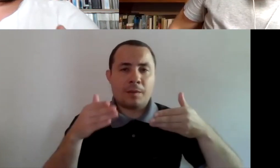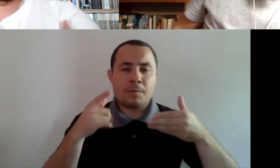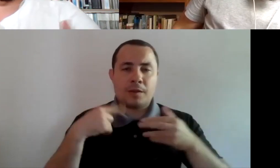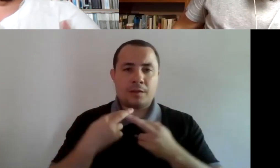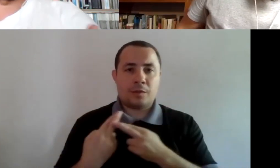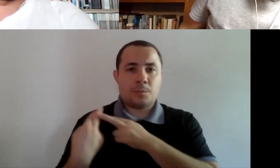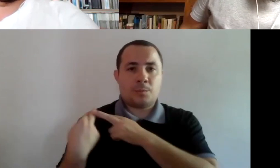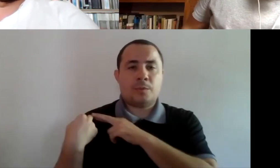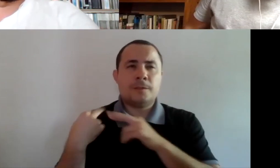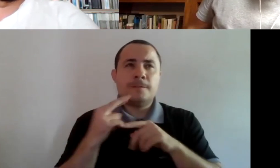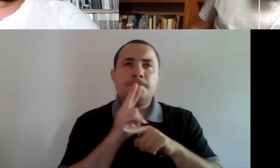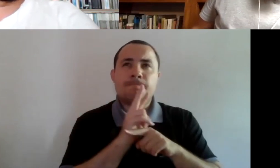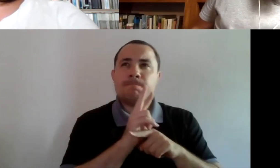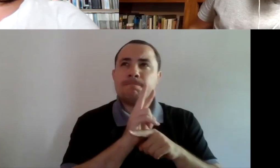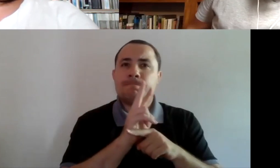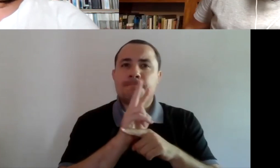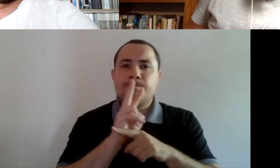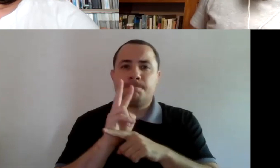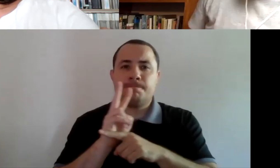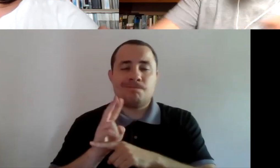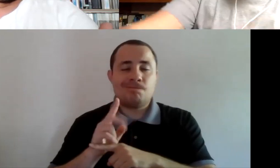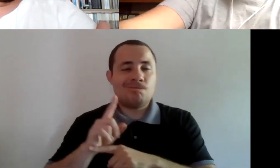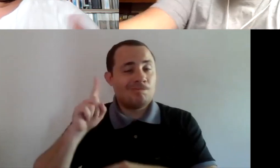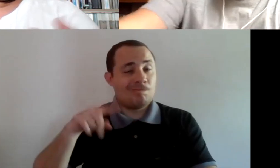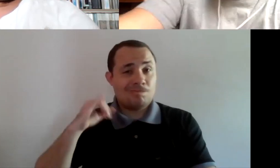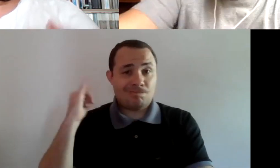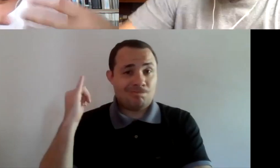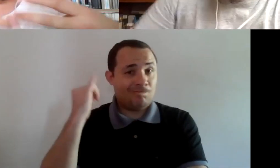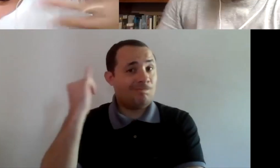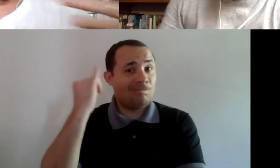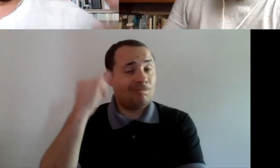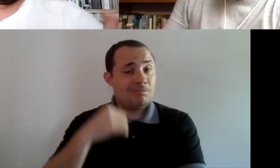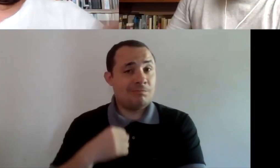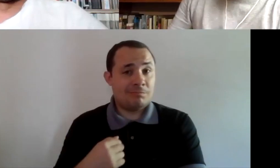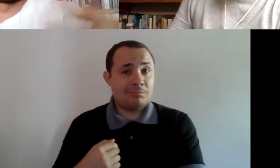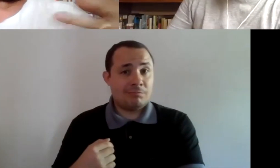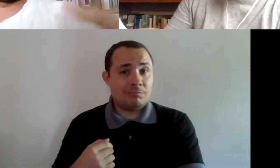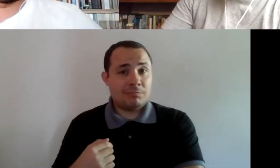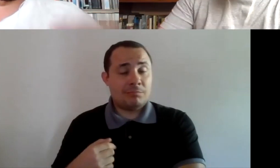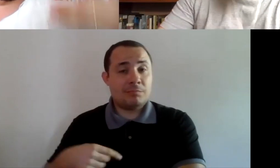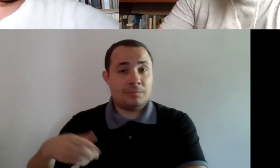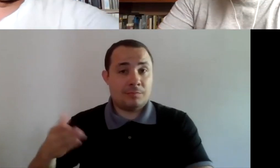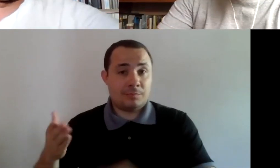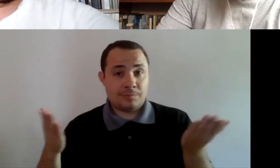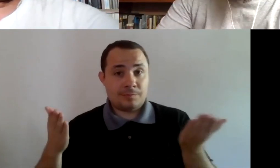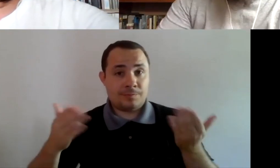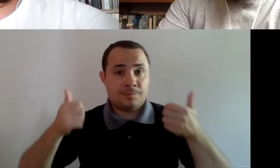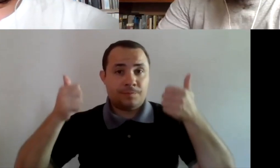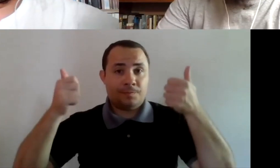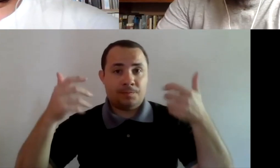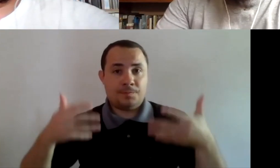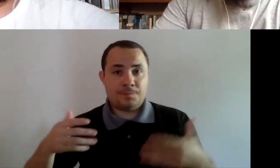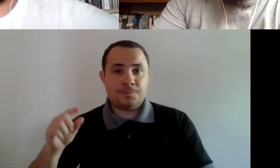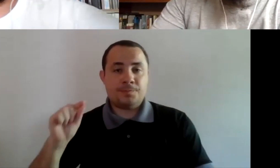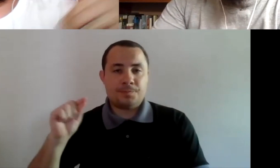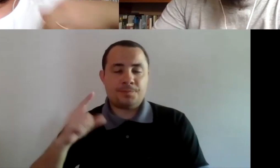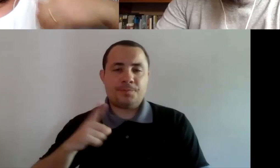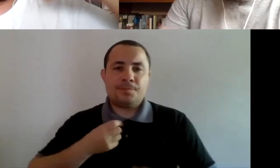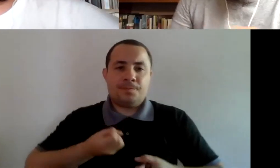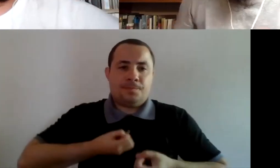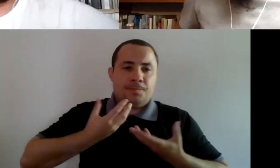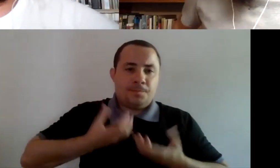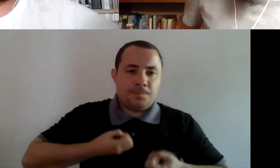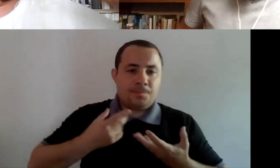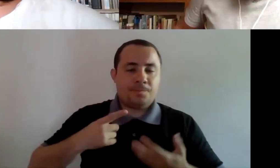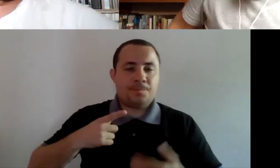é decisiva para o perfil que a biblioteca vai ter. Então, a gente aqui está falando hoje, olha, tem poesia, tem prosa